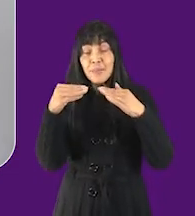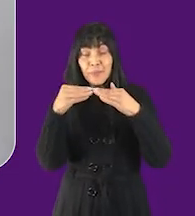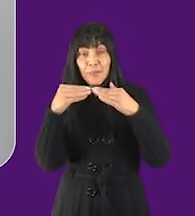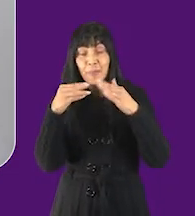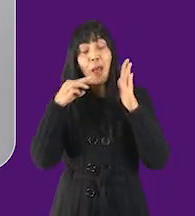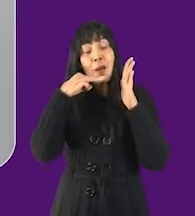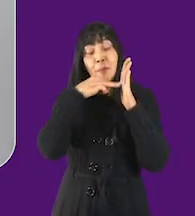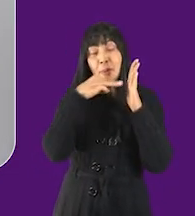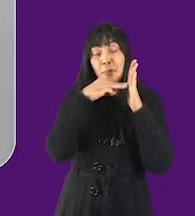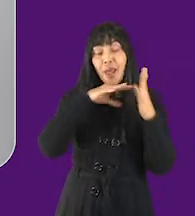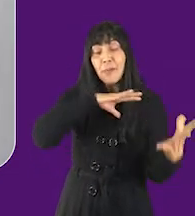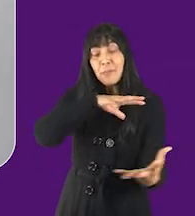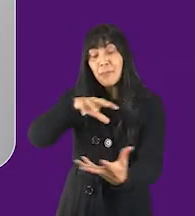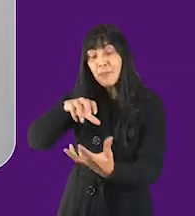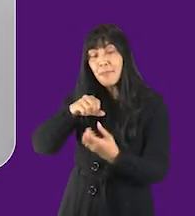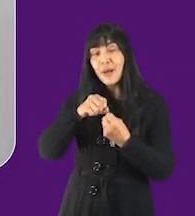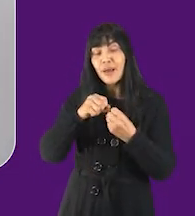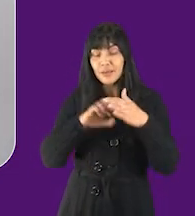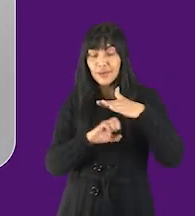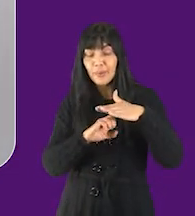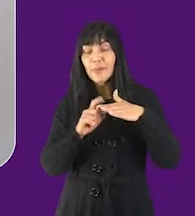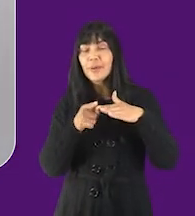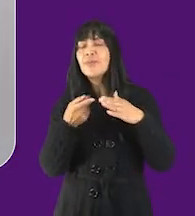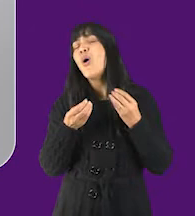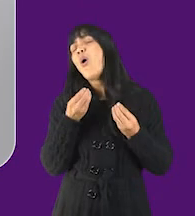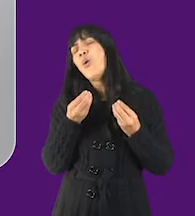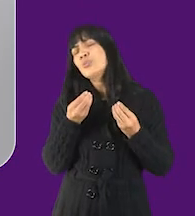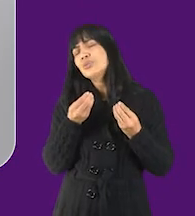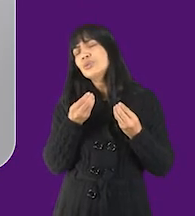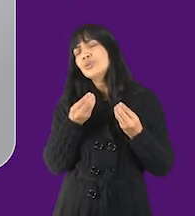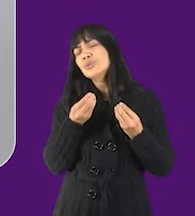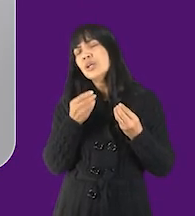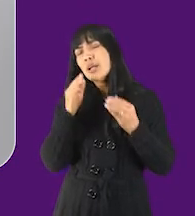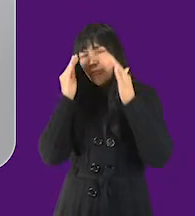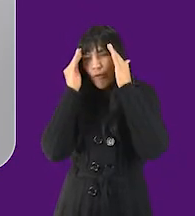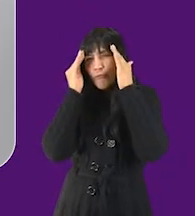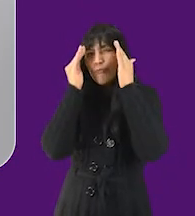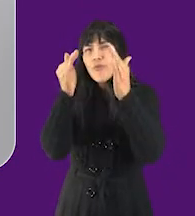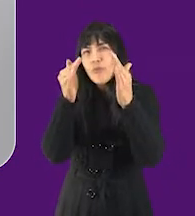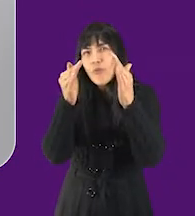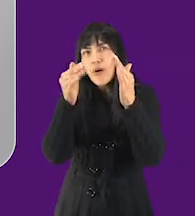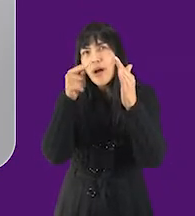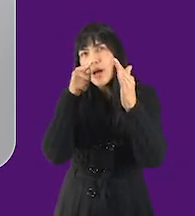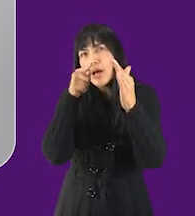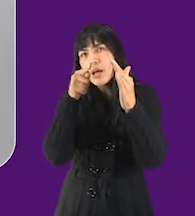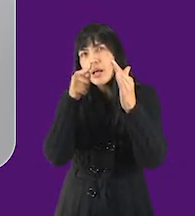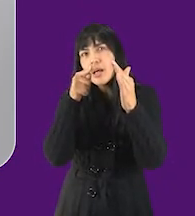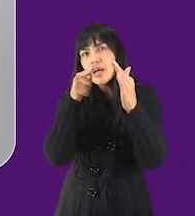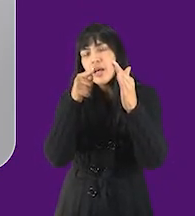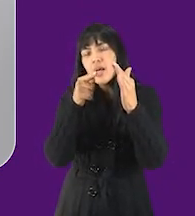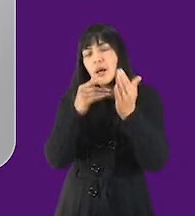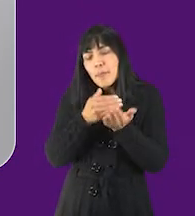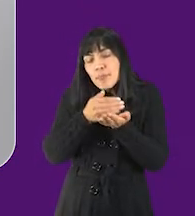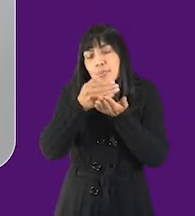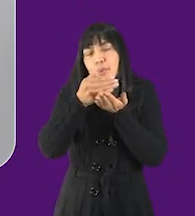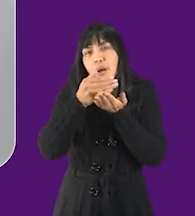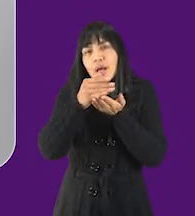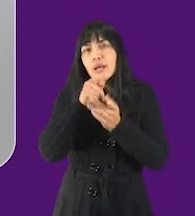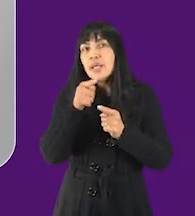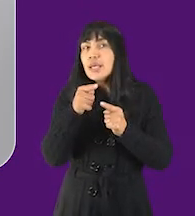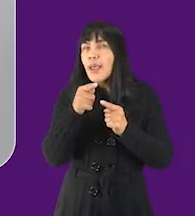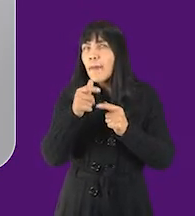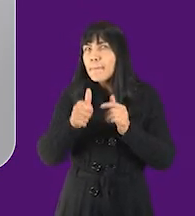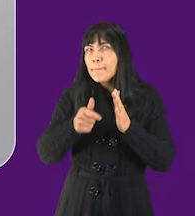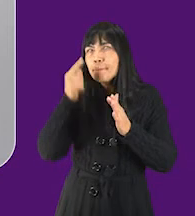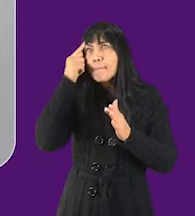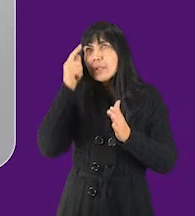às metas de sustentabilidade da Tetra Pak, onde nós deveríamos focar mais as nossas iniciativas, pensando